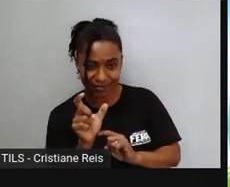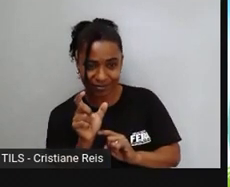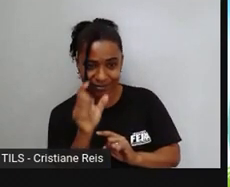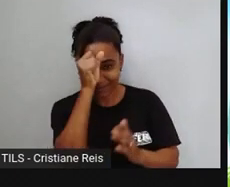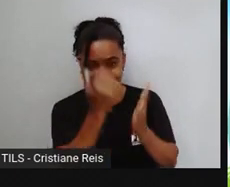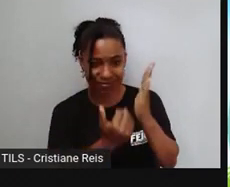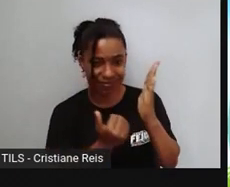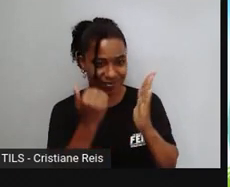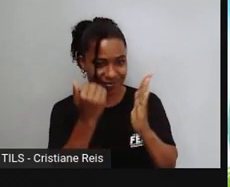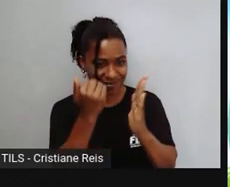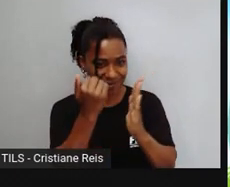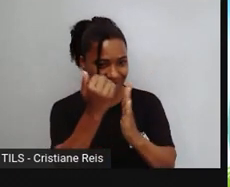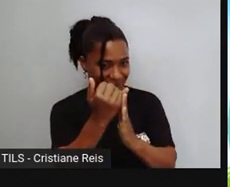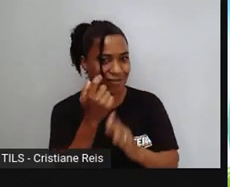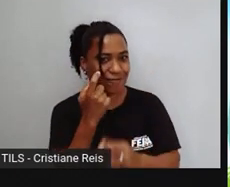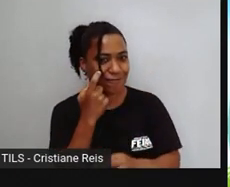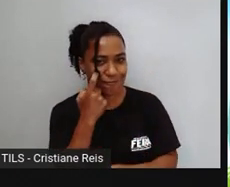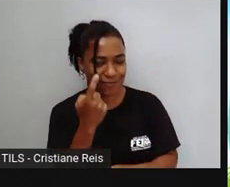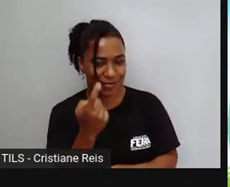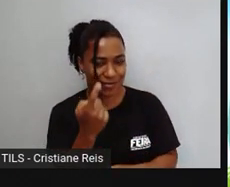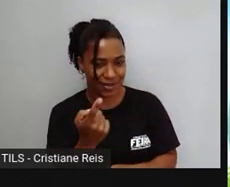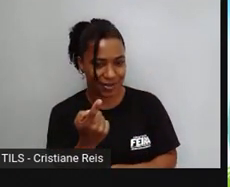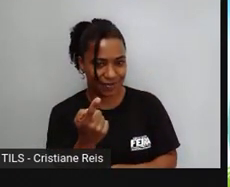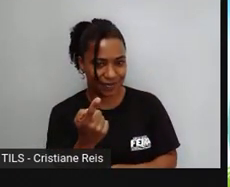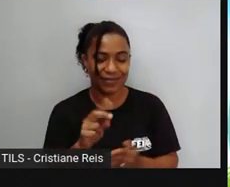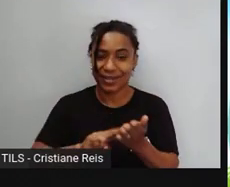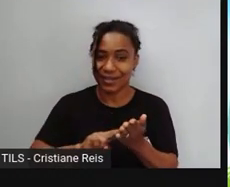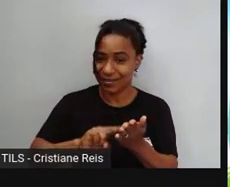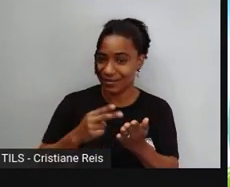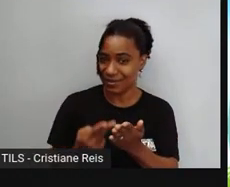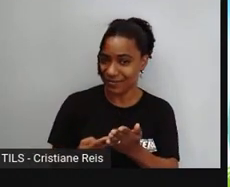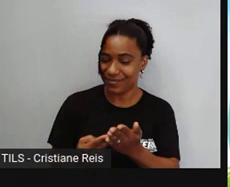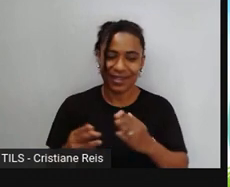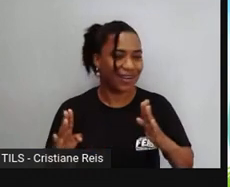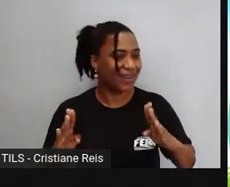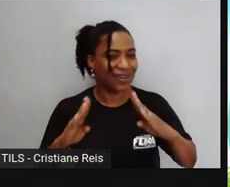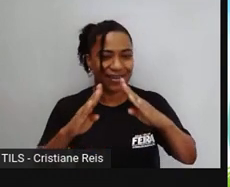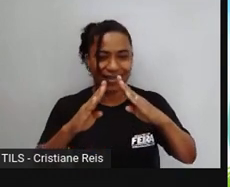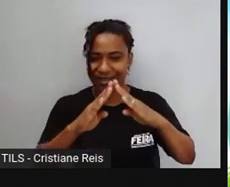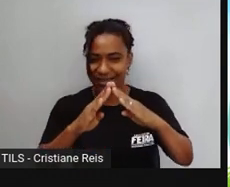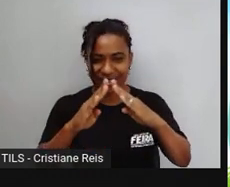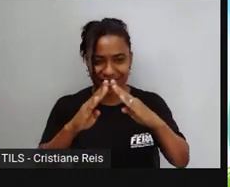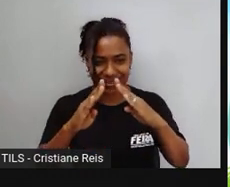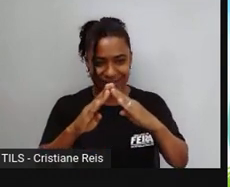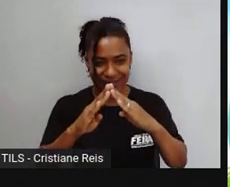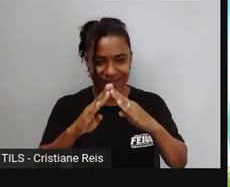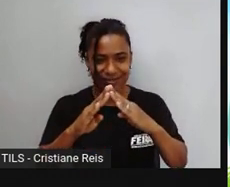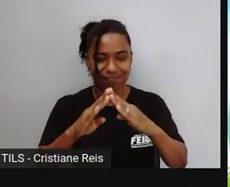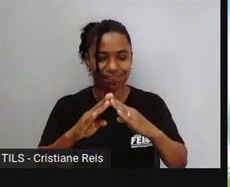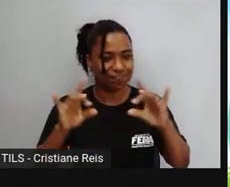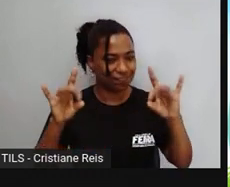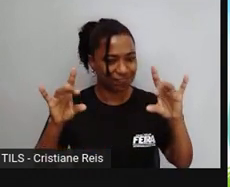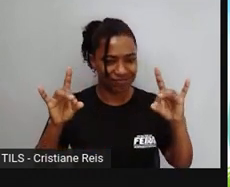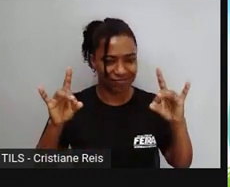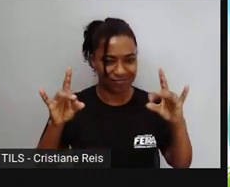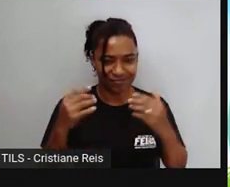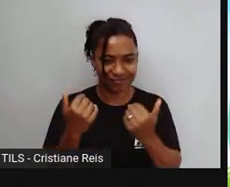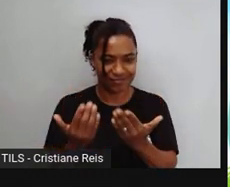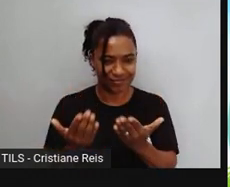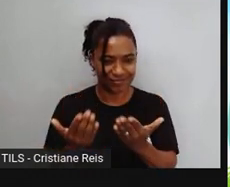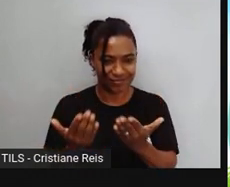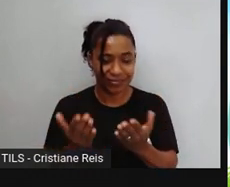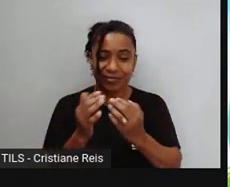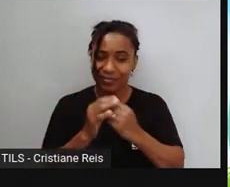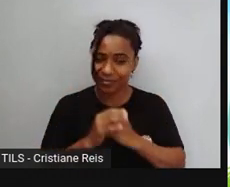Home sweet home, lar doce lar. What type of house do you live in? Em